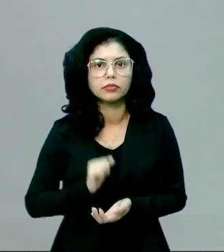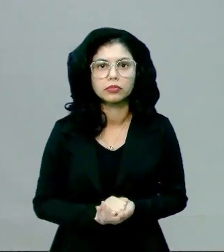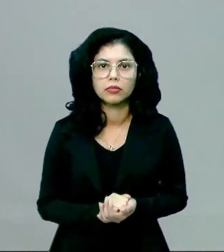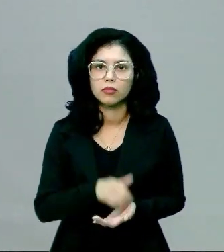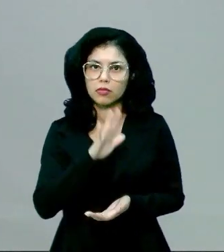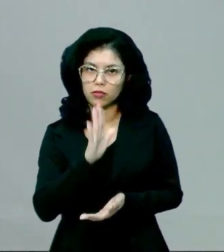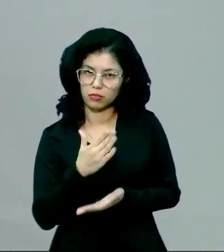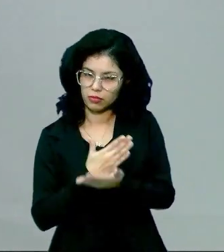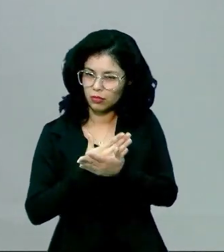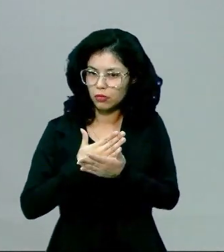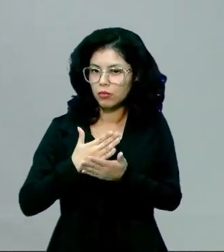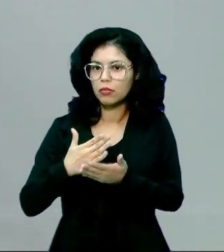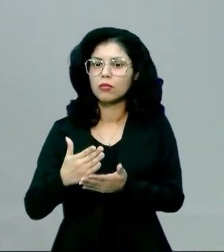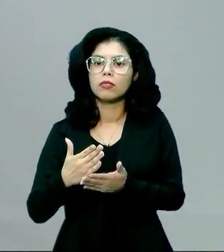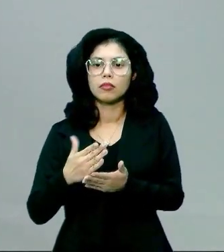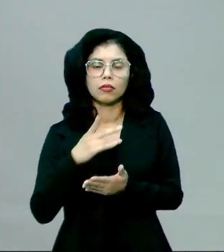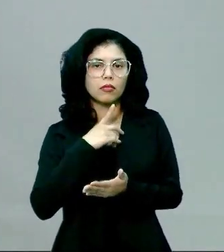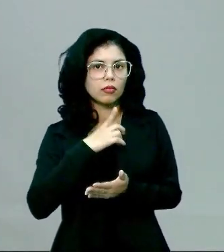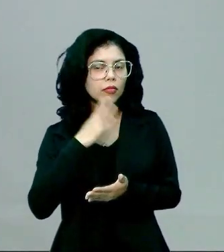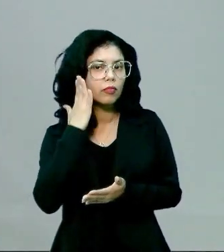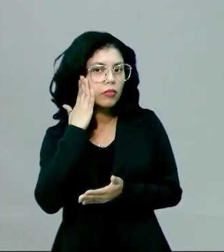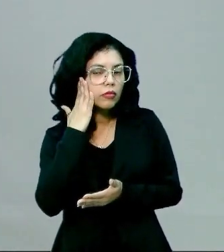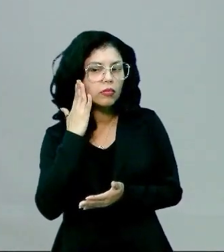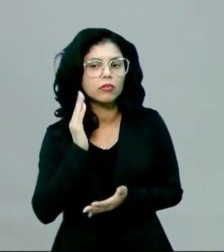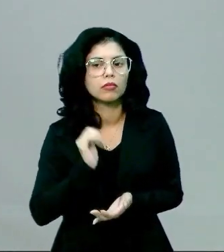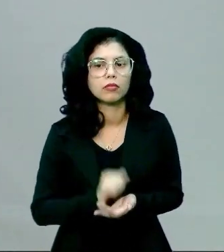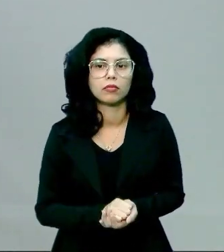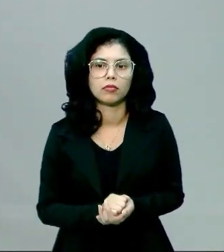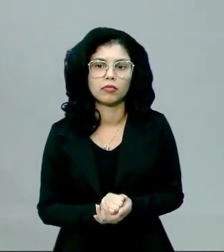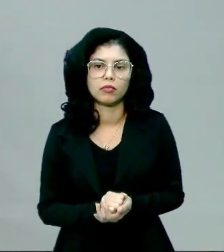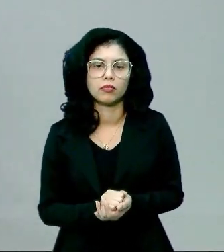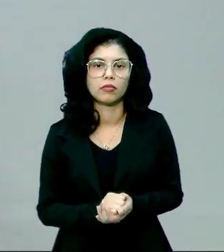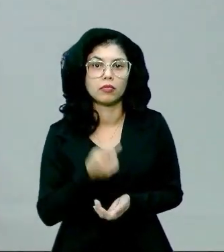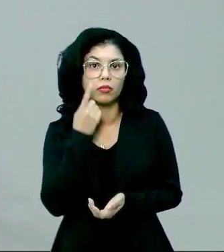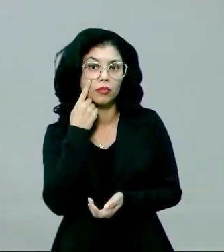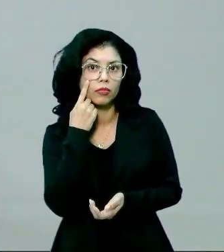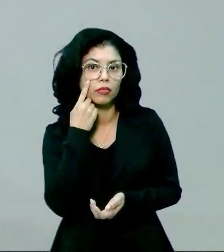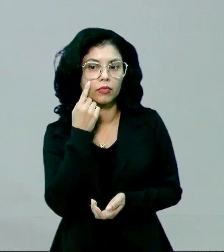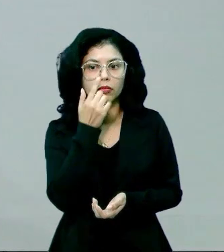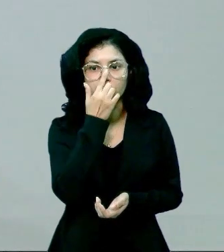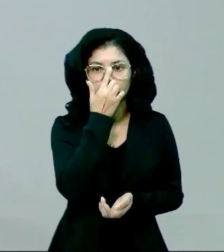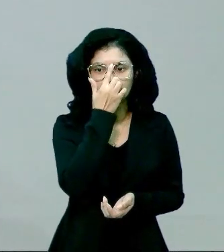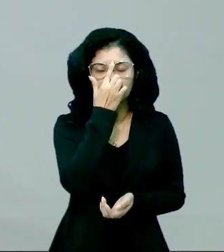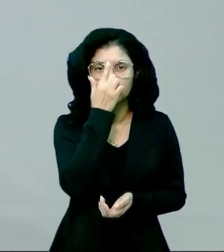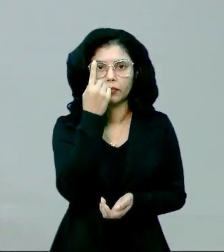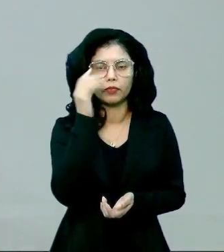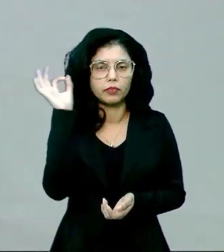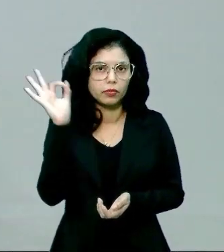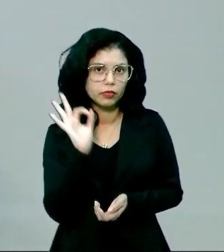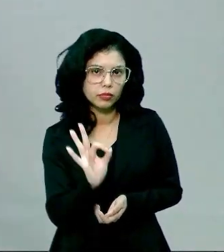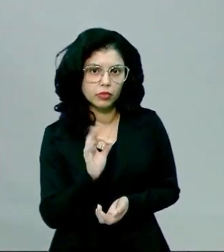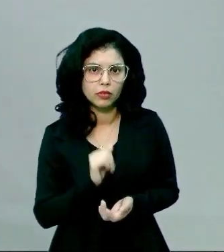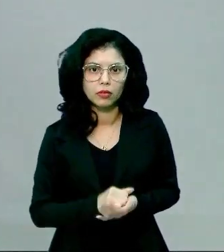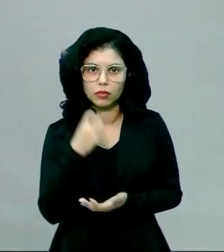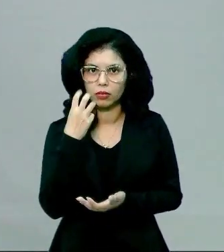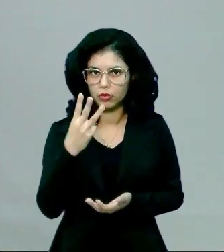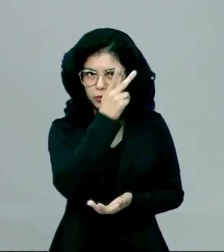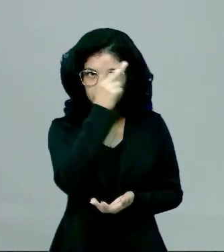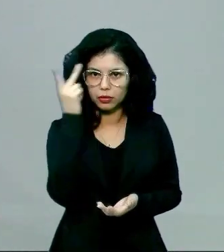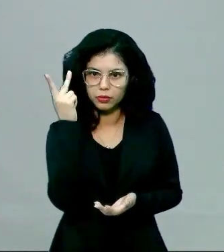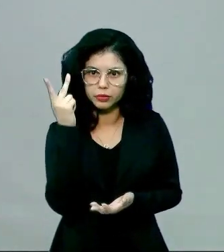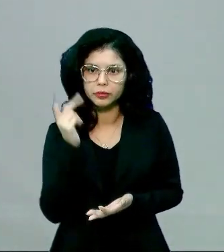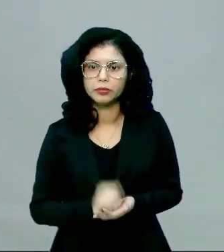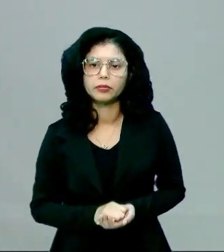gente já começa a ter um entendimento. Olha só, 1%, 3